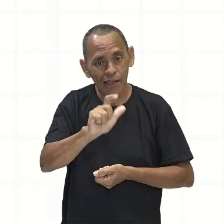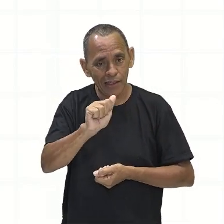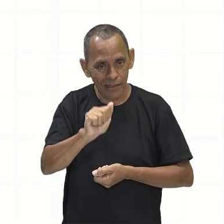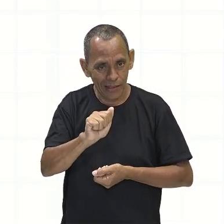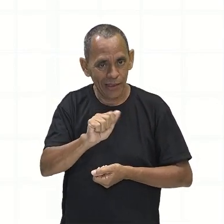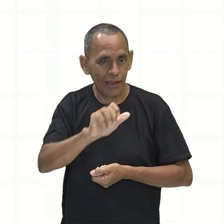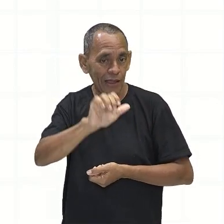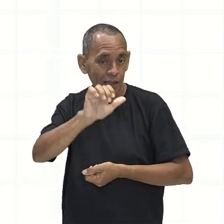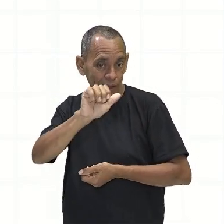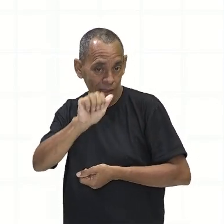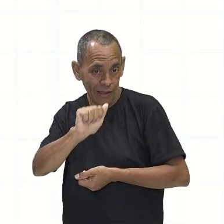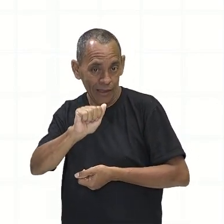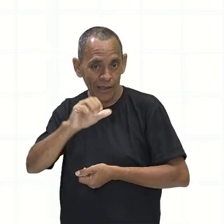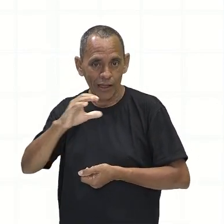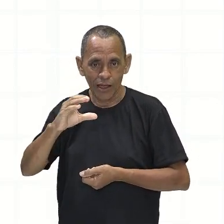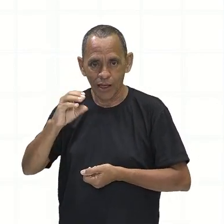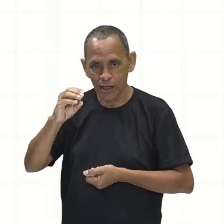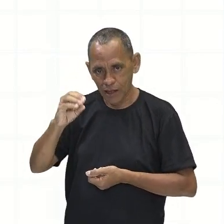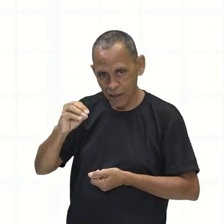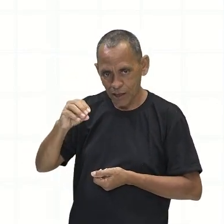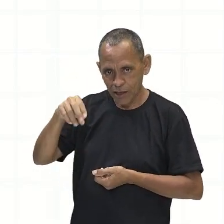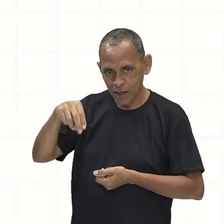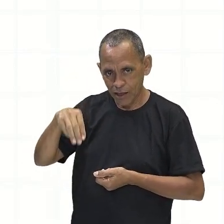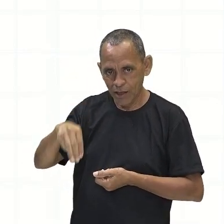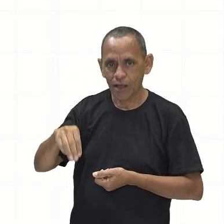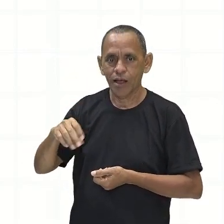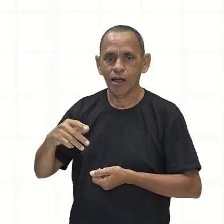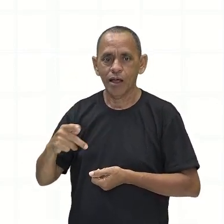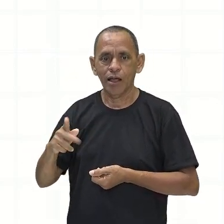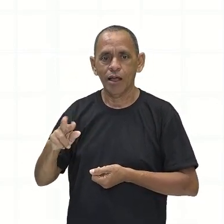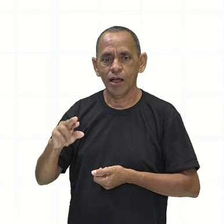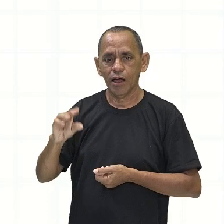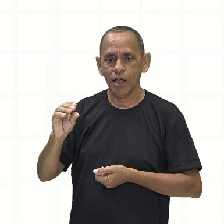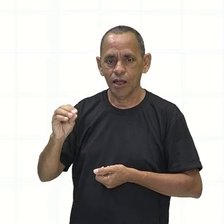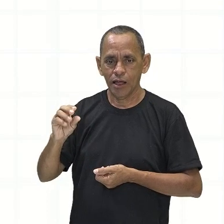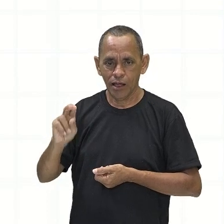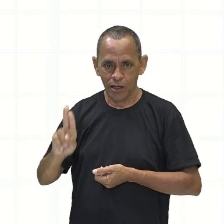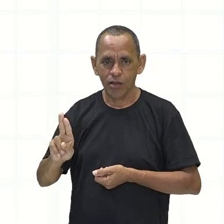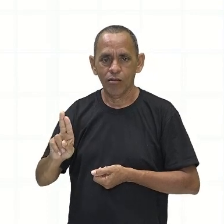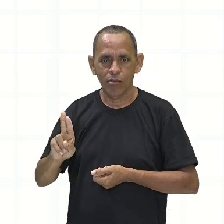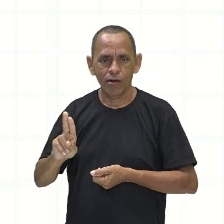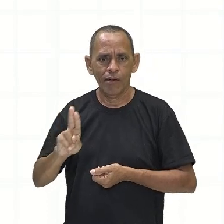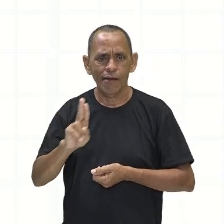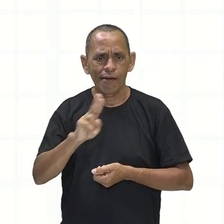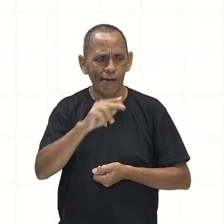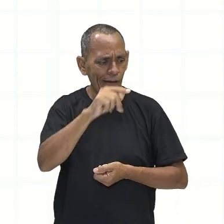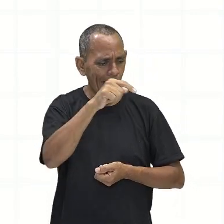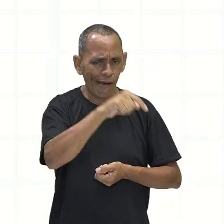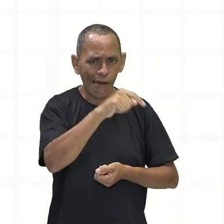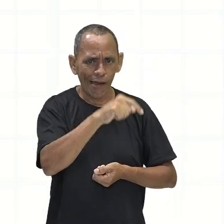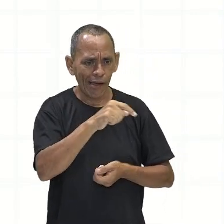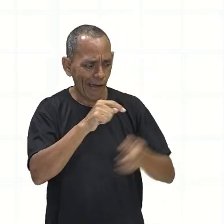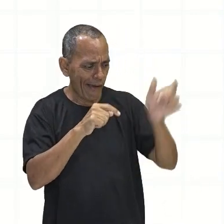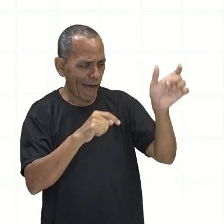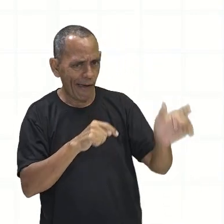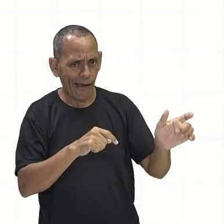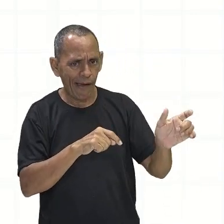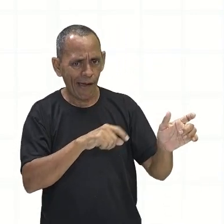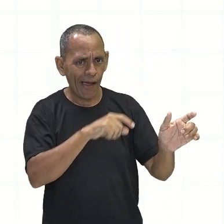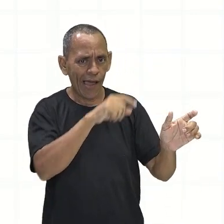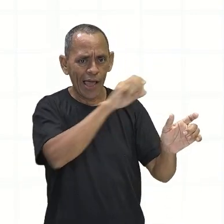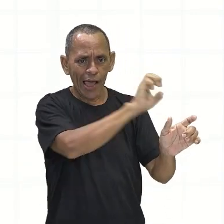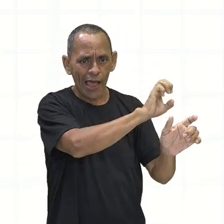olha só. Ela a comprou. Esse ela, esse a, tem ser a blusa. A